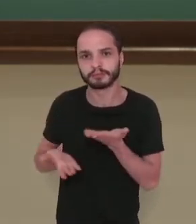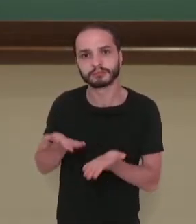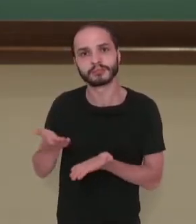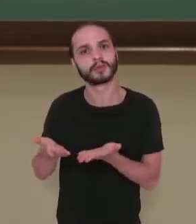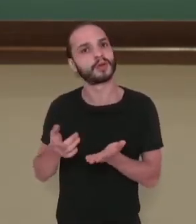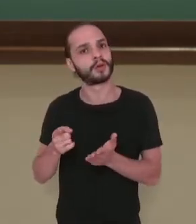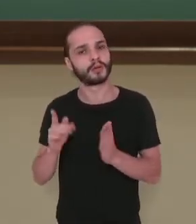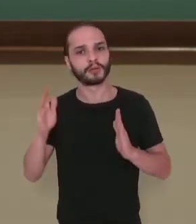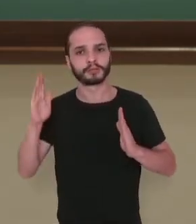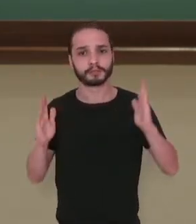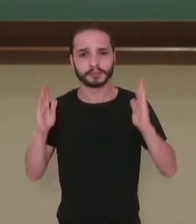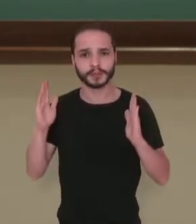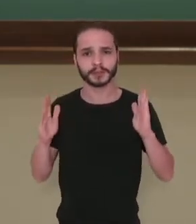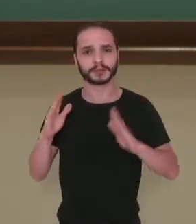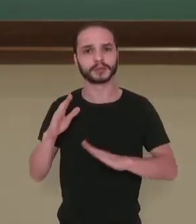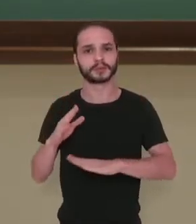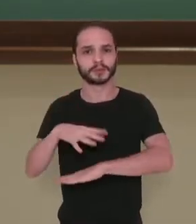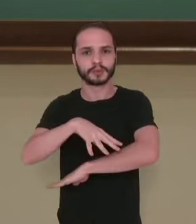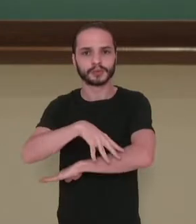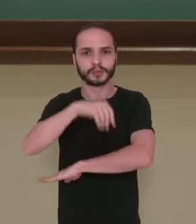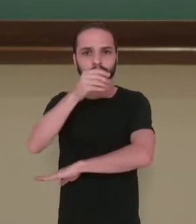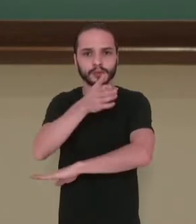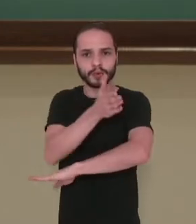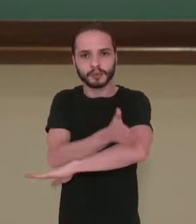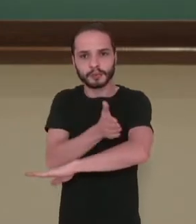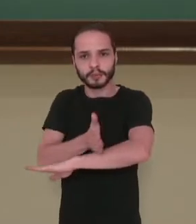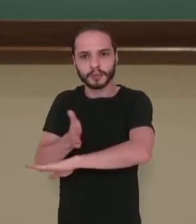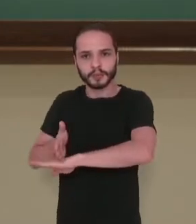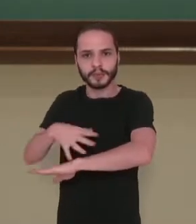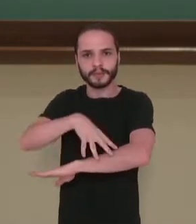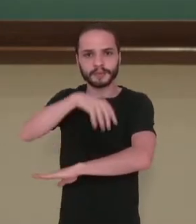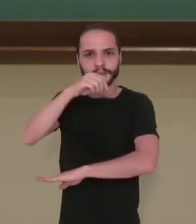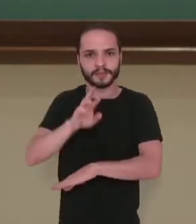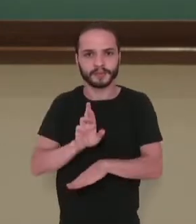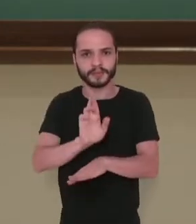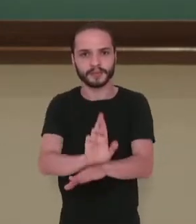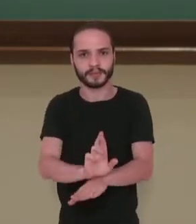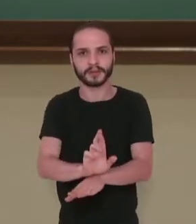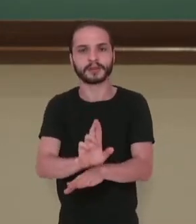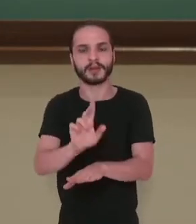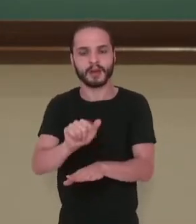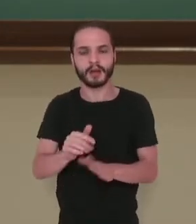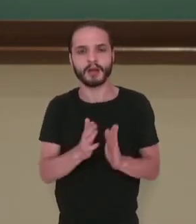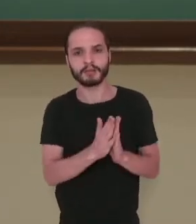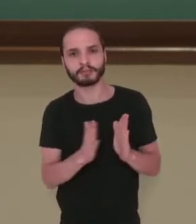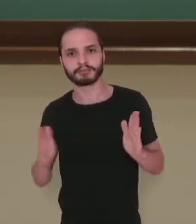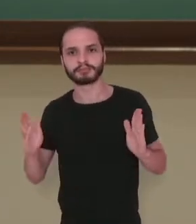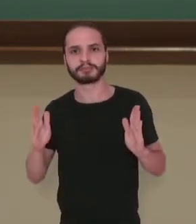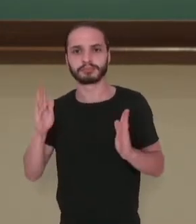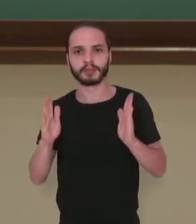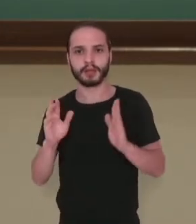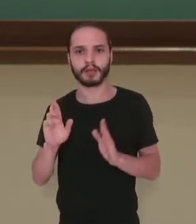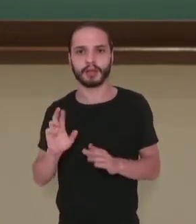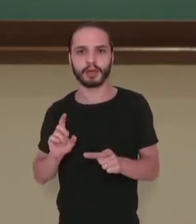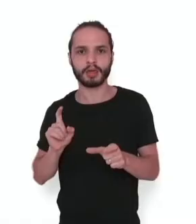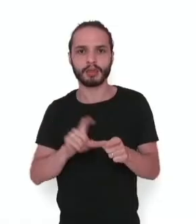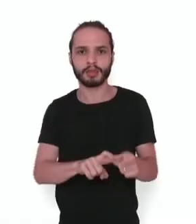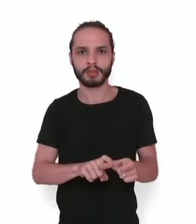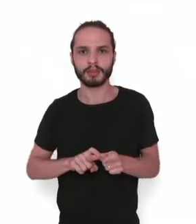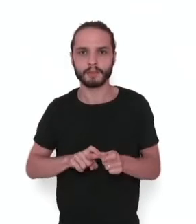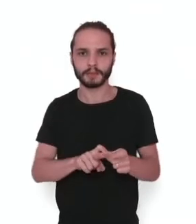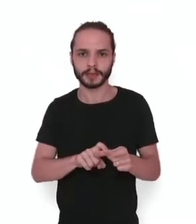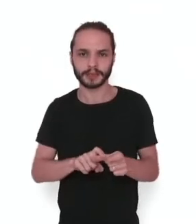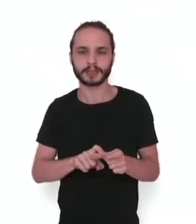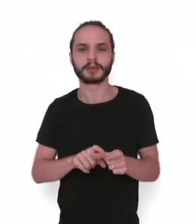Média, a Alta Idade Média e a sociedade feudal, tá? Essa dependência deu origem, então, ao sistema